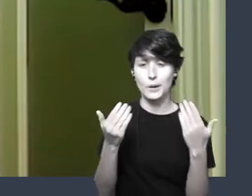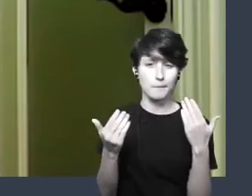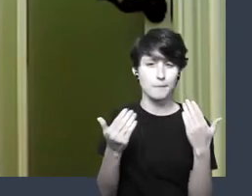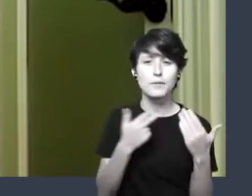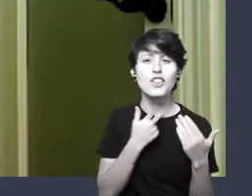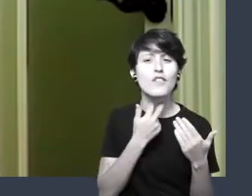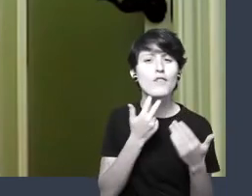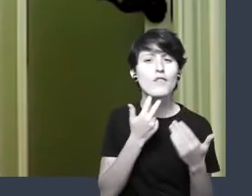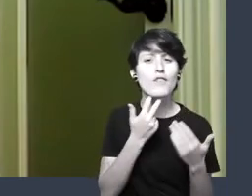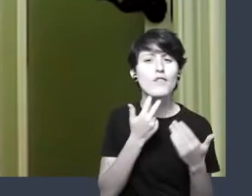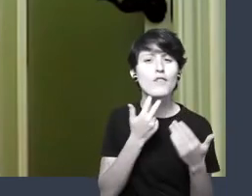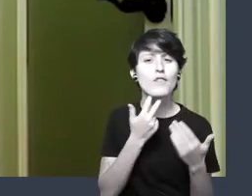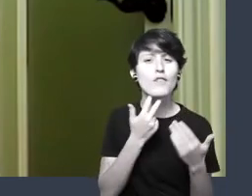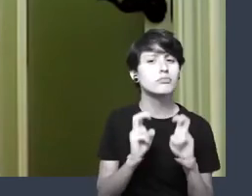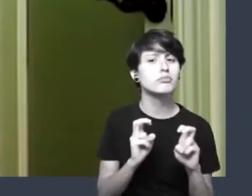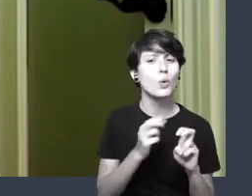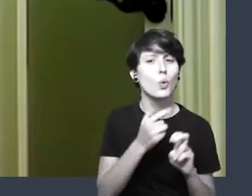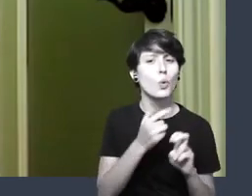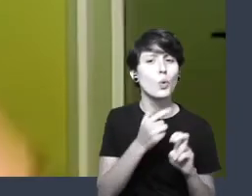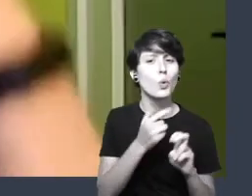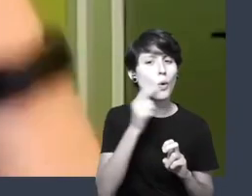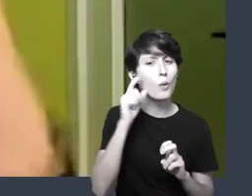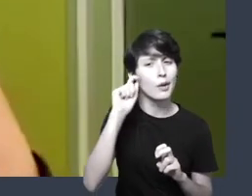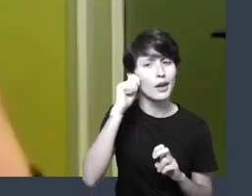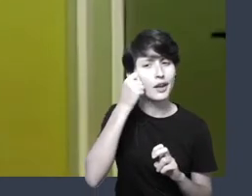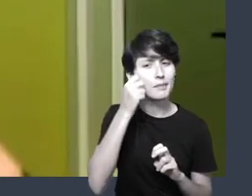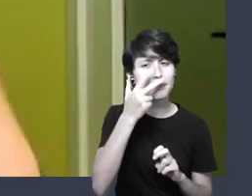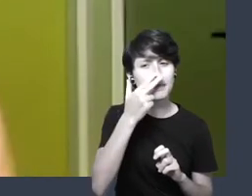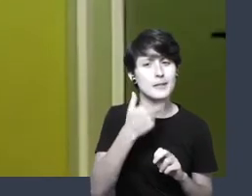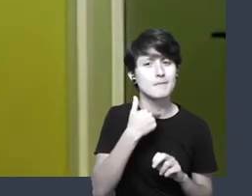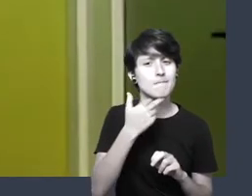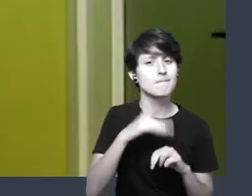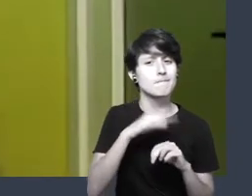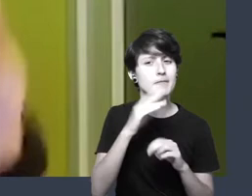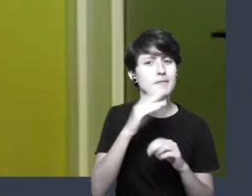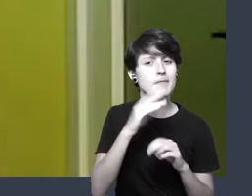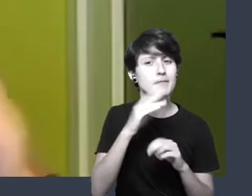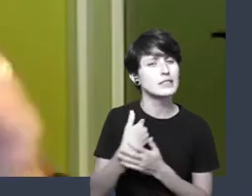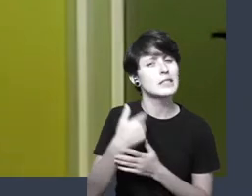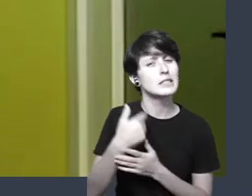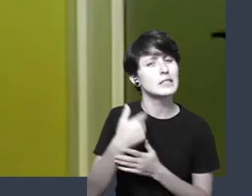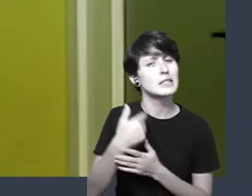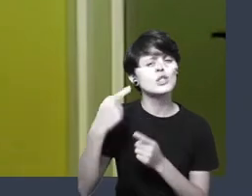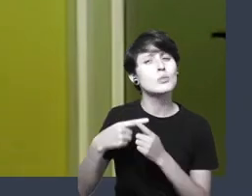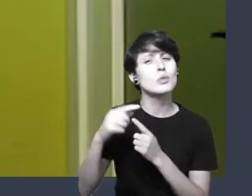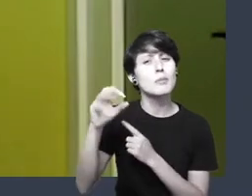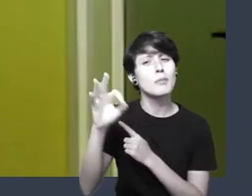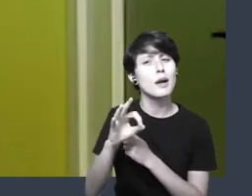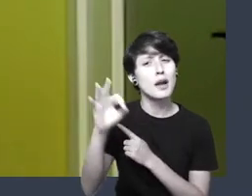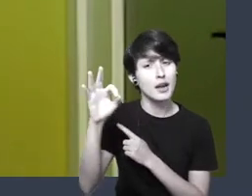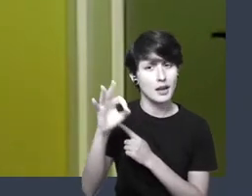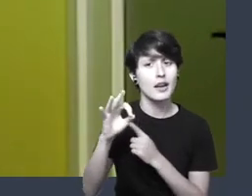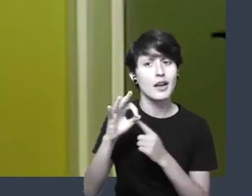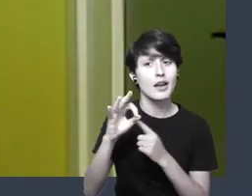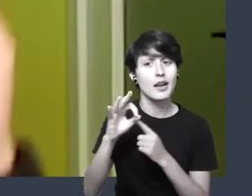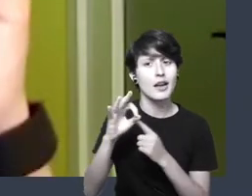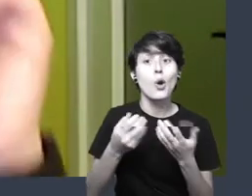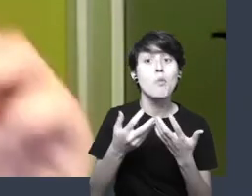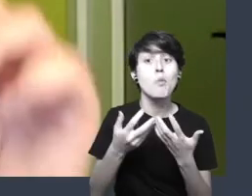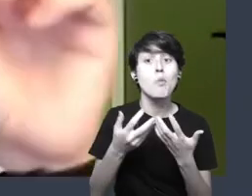em que o negro tinha uma taxa de erro maior? Então, pense sobre essas taxas de erro para diferentes subgrupos, especialmente